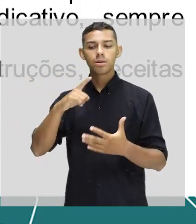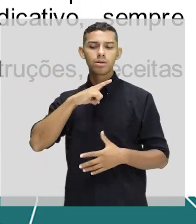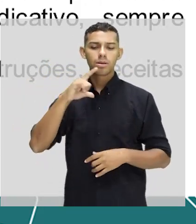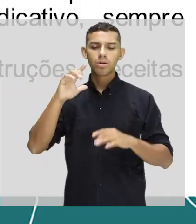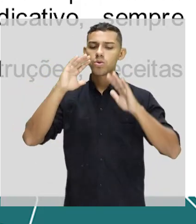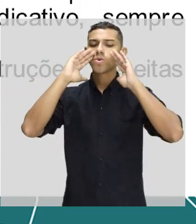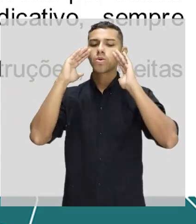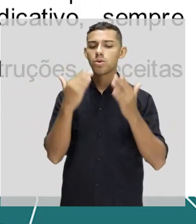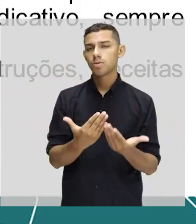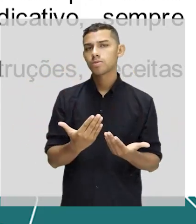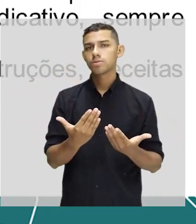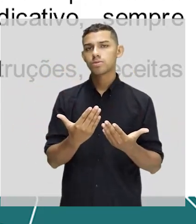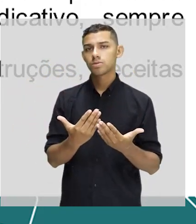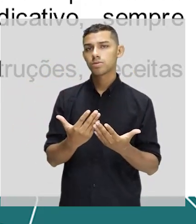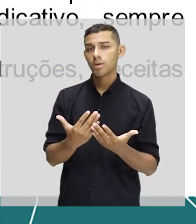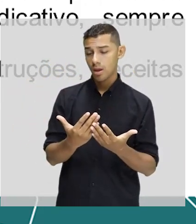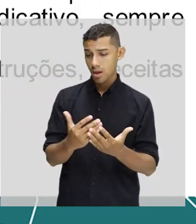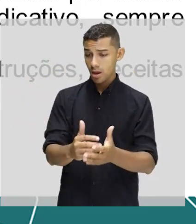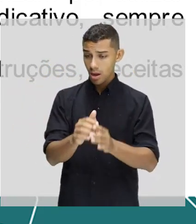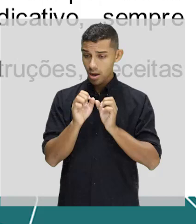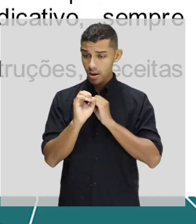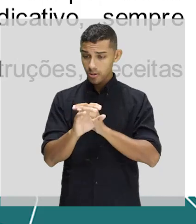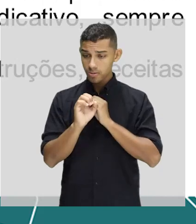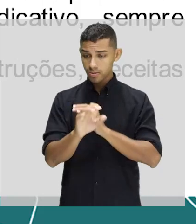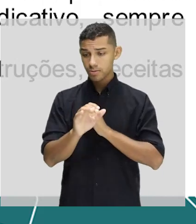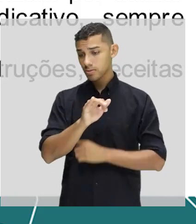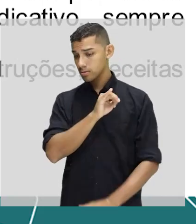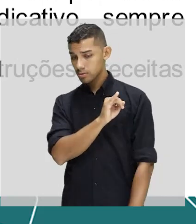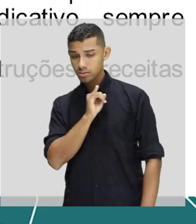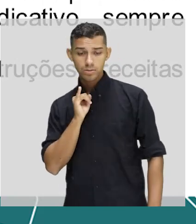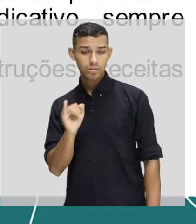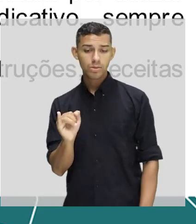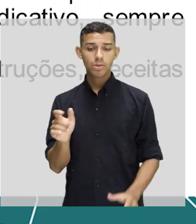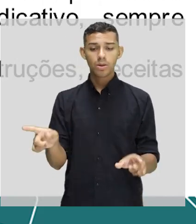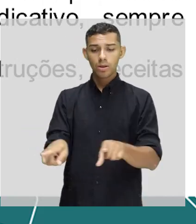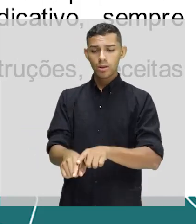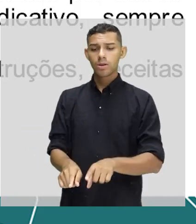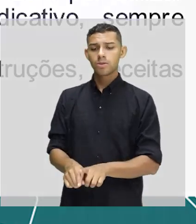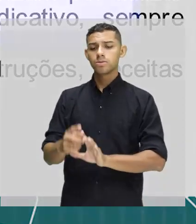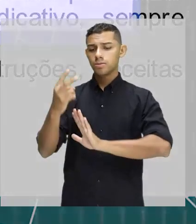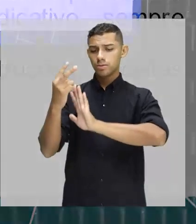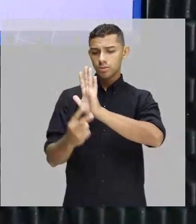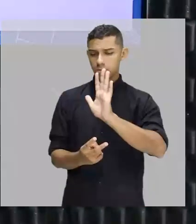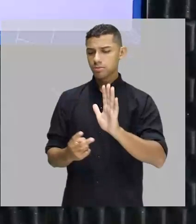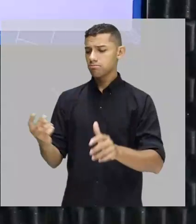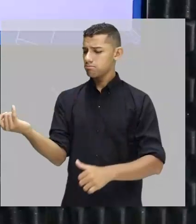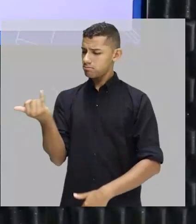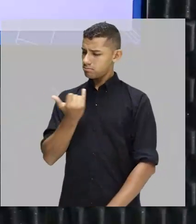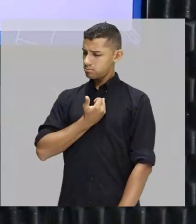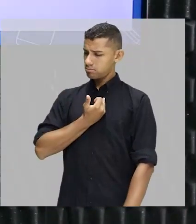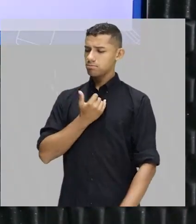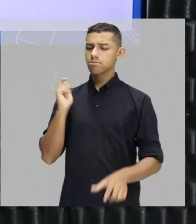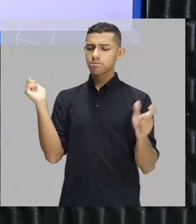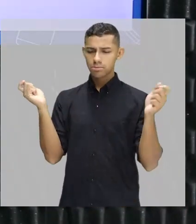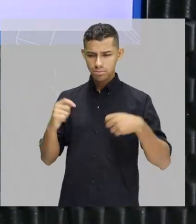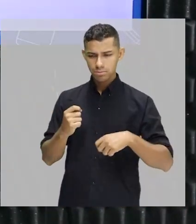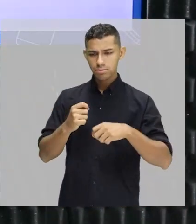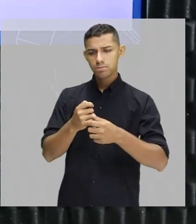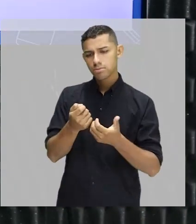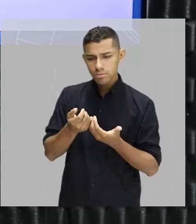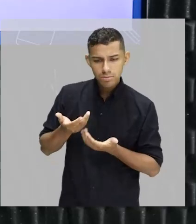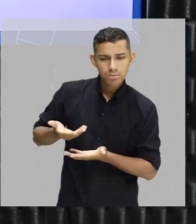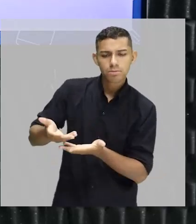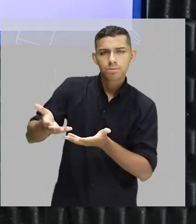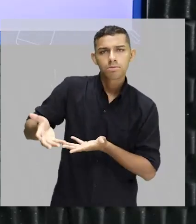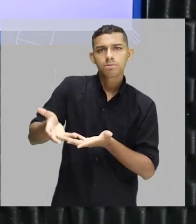como finalidade a instrução e a orientação do leitor. Além de fornecer uma informação, eles instigam a